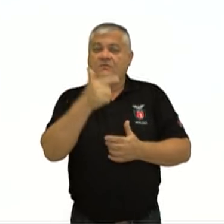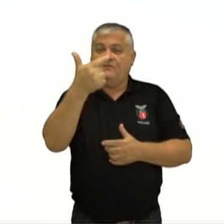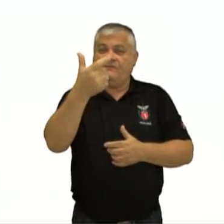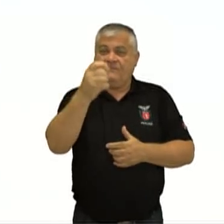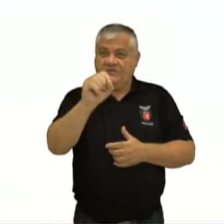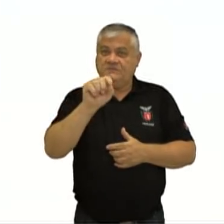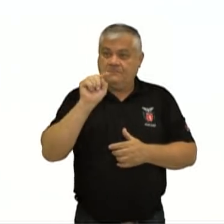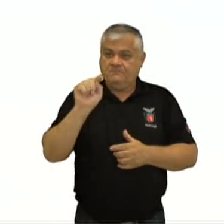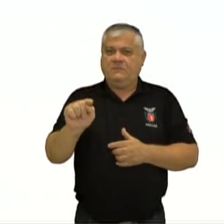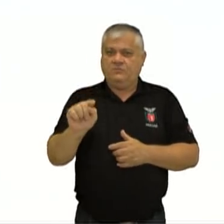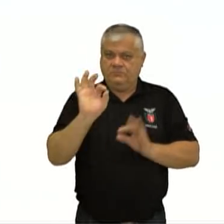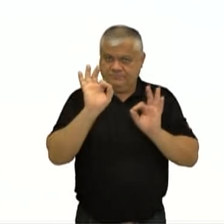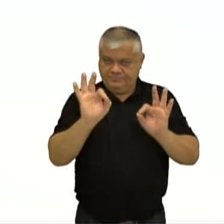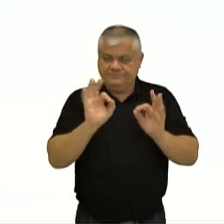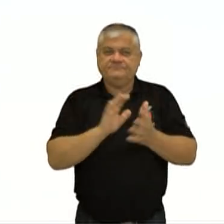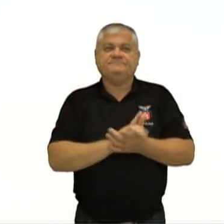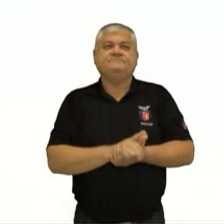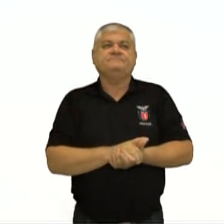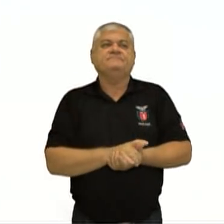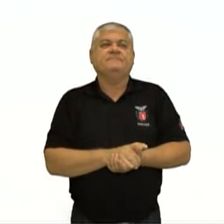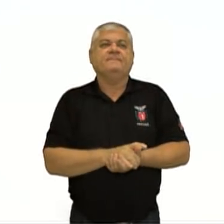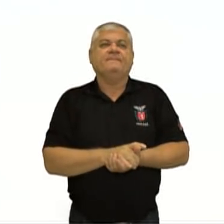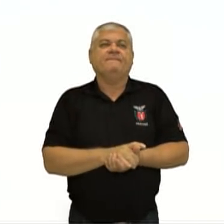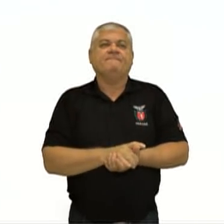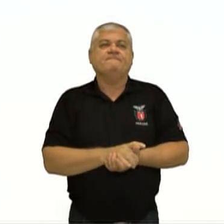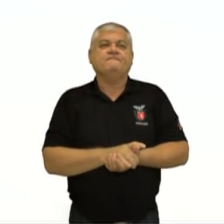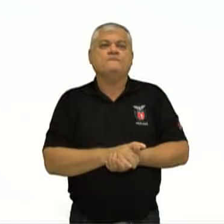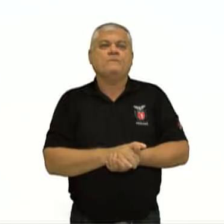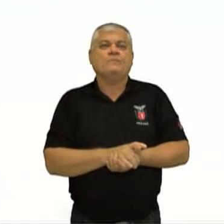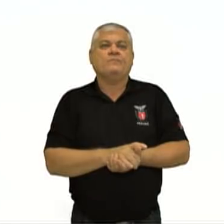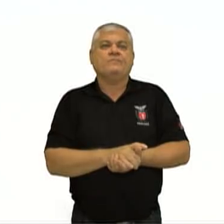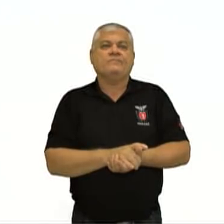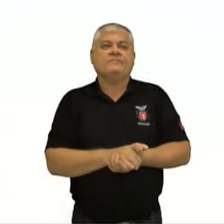mil. Confere? Vamos ver.